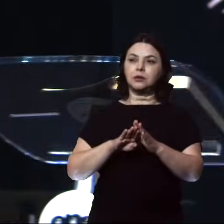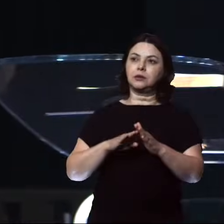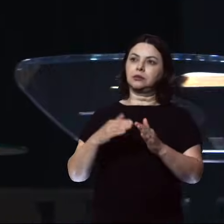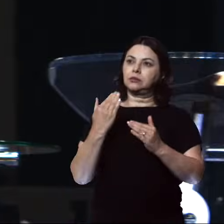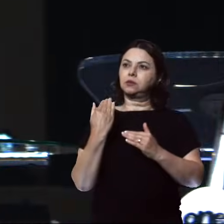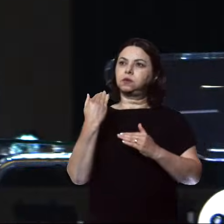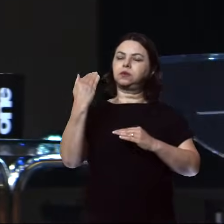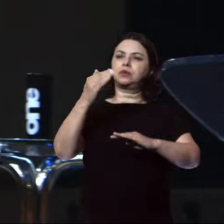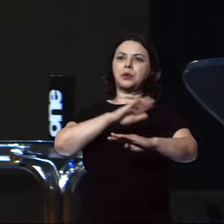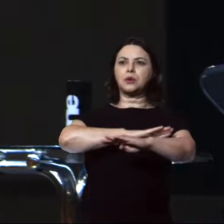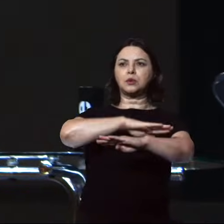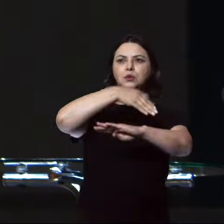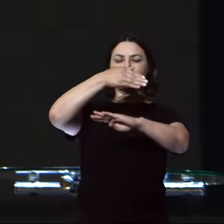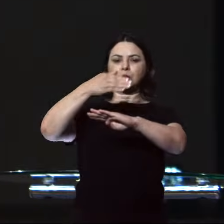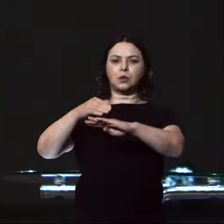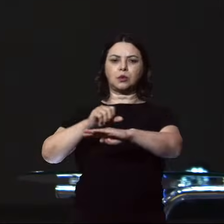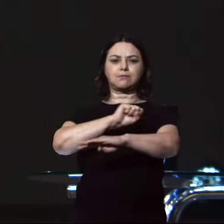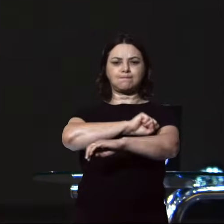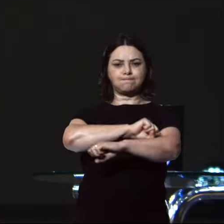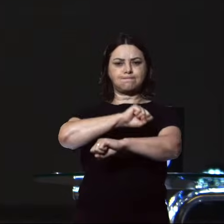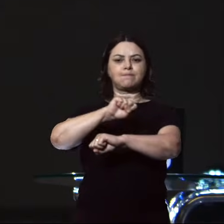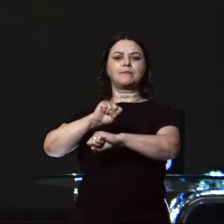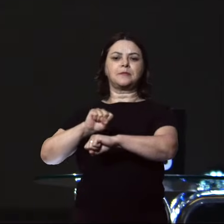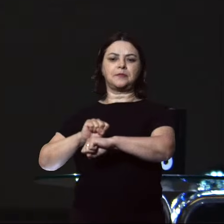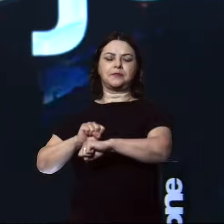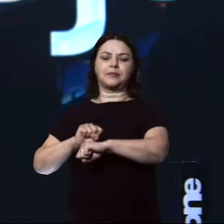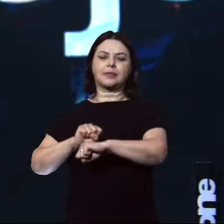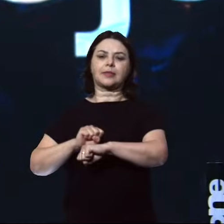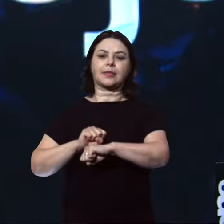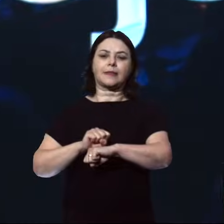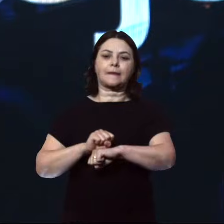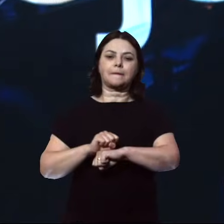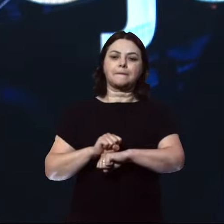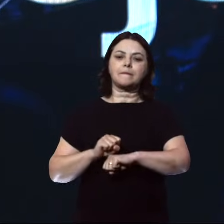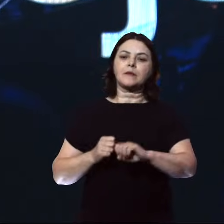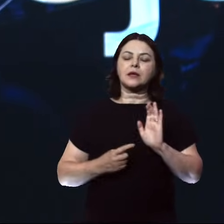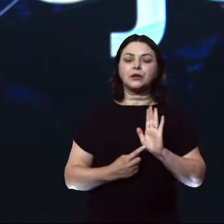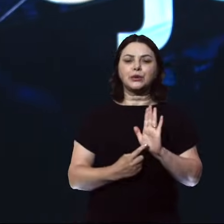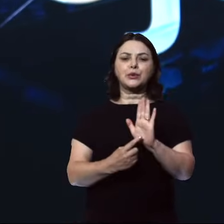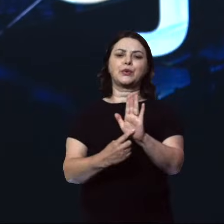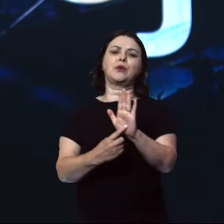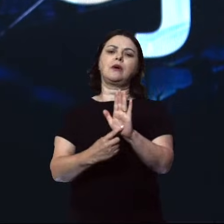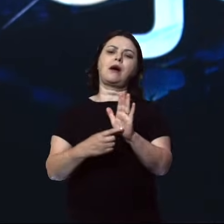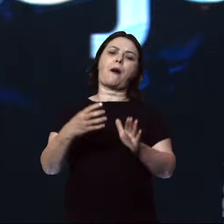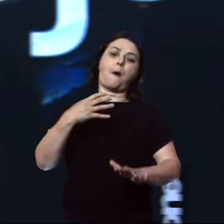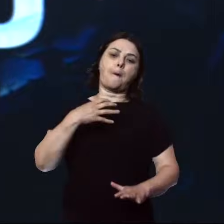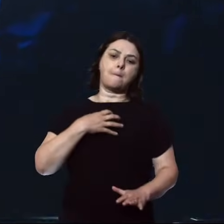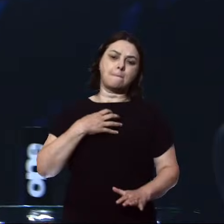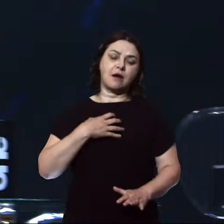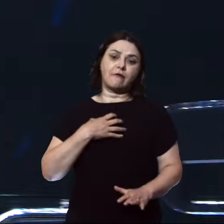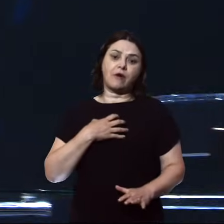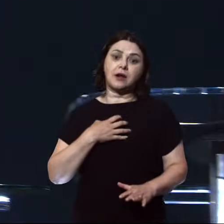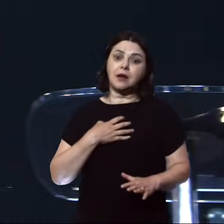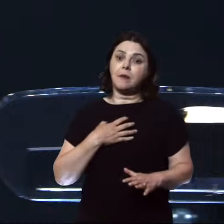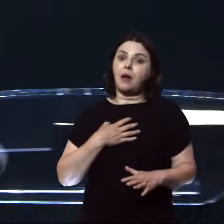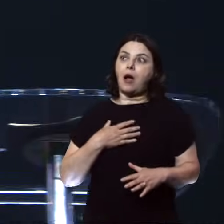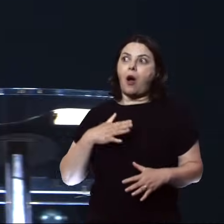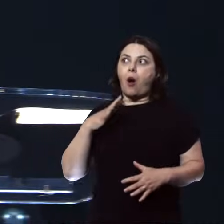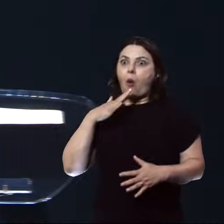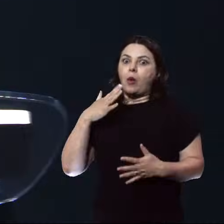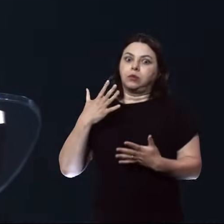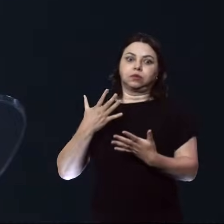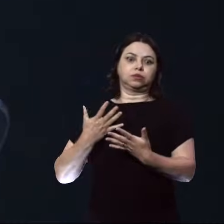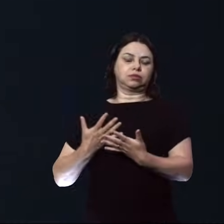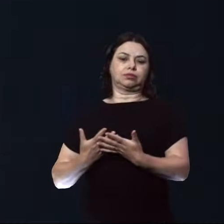Deus traz a sua presença sobre aquele monte. E Ele traz de uma forma miraculosa, de uma forma extraordinária e